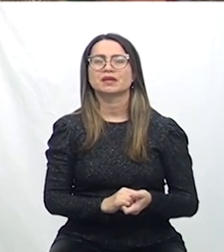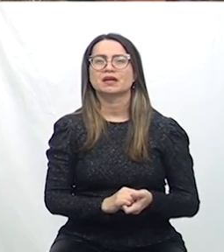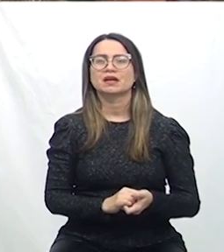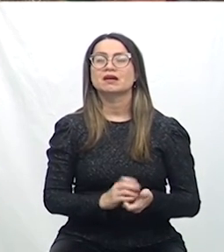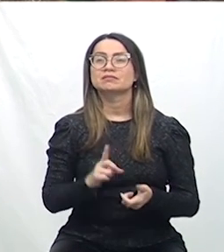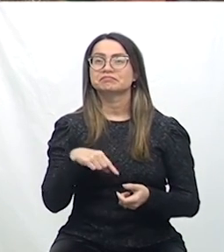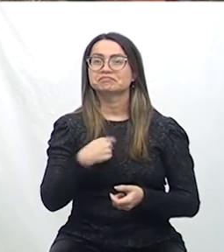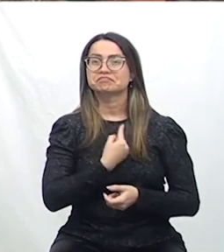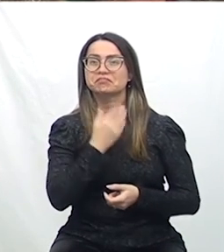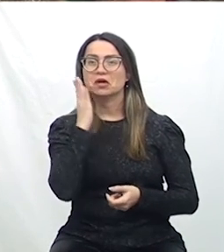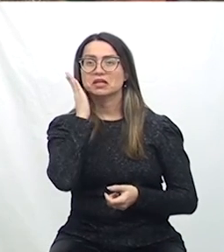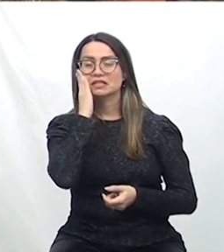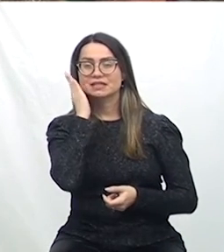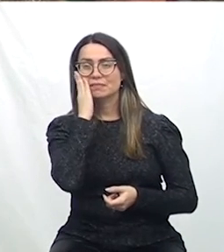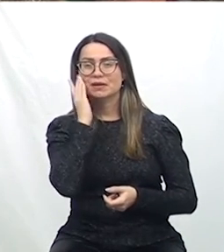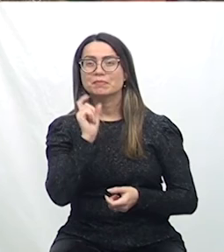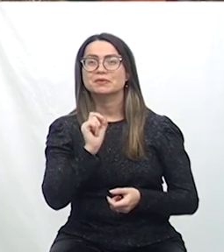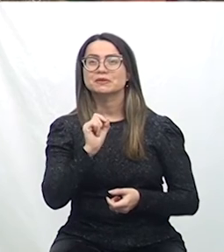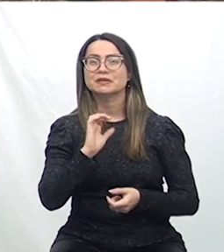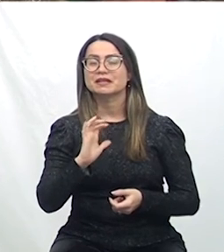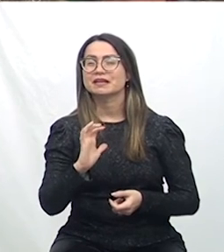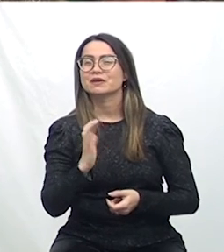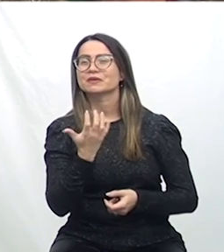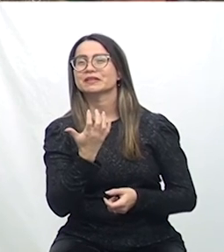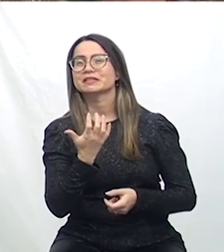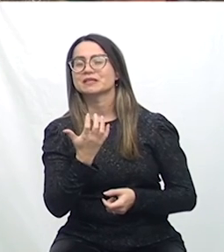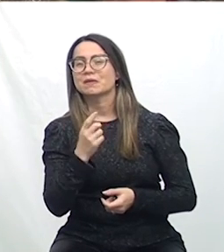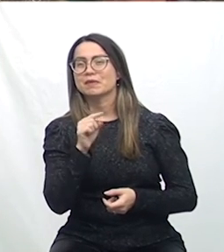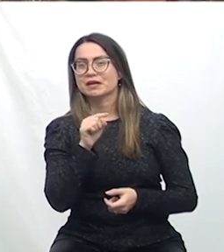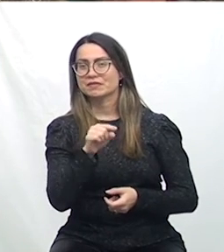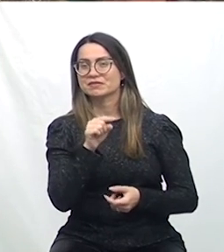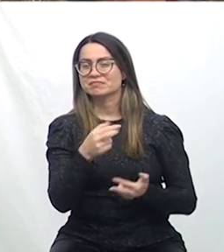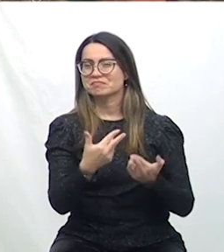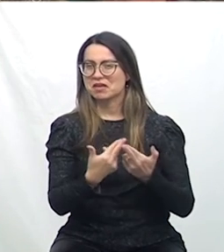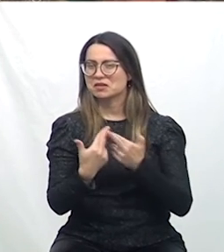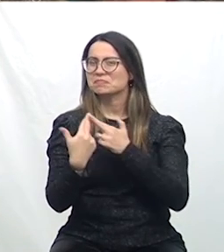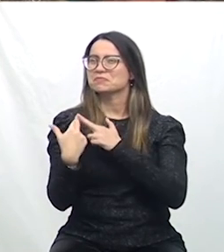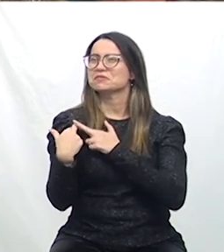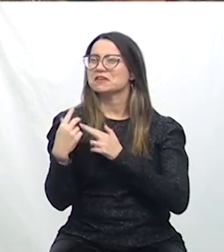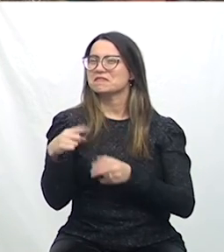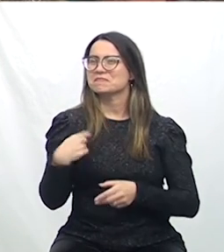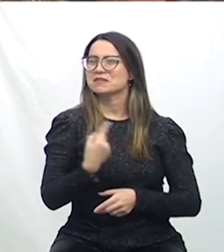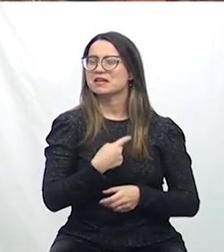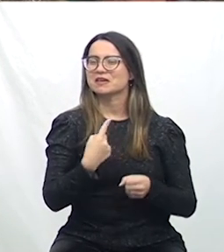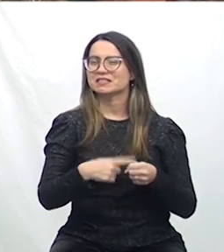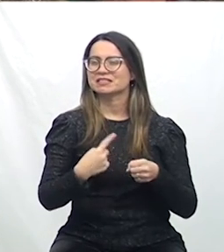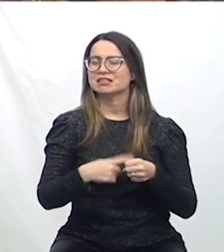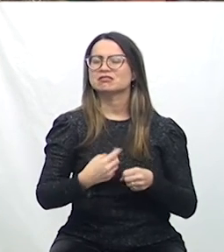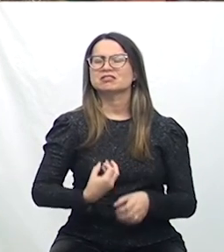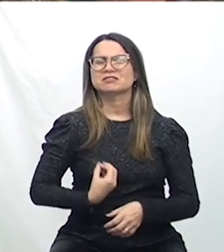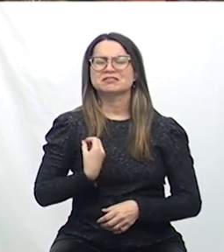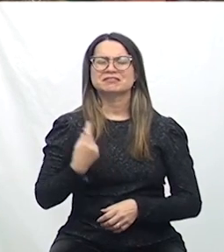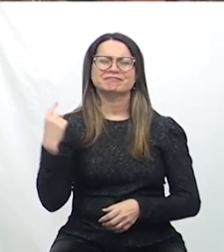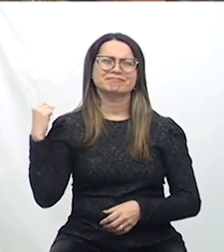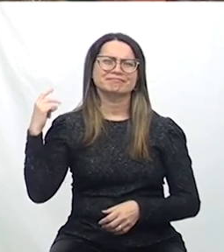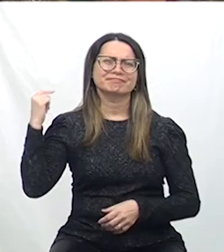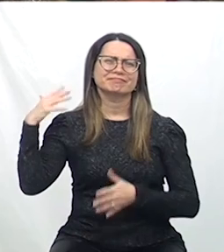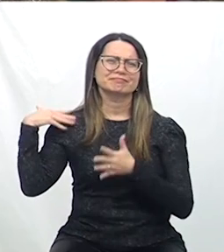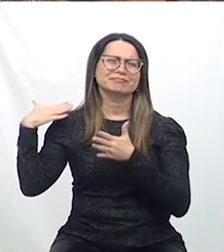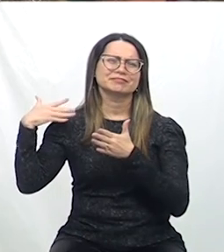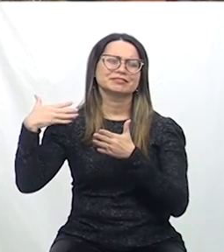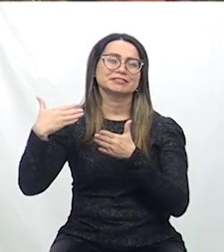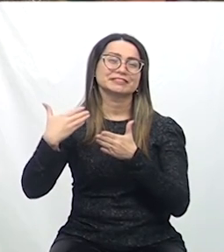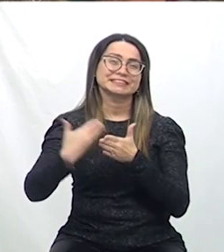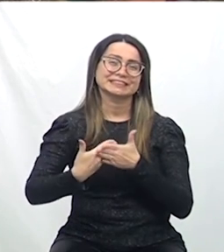nós passamos para que você pudesse representar a nossa cidade, Catier, o que nós vivemos, faixas e